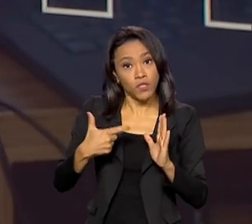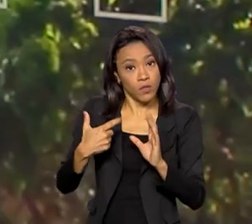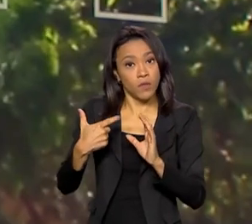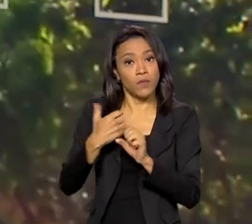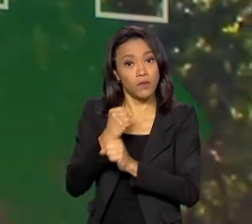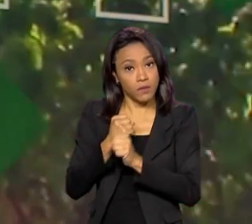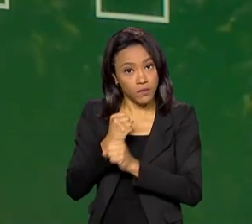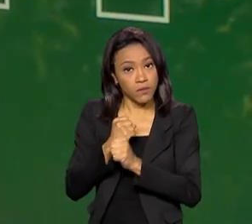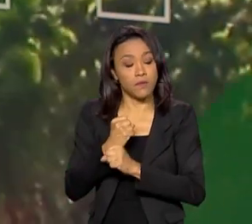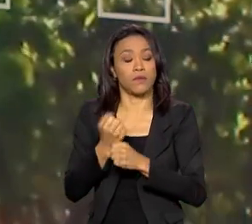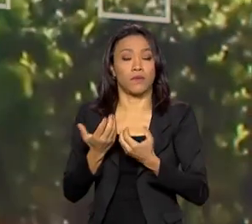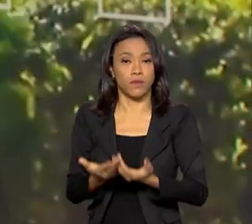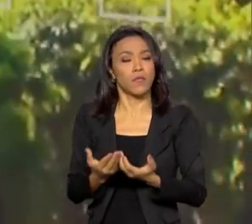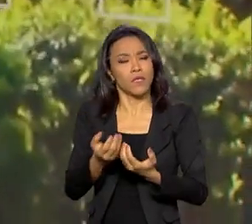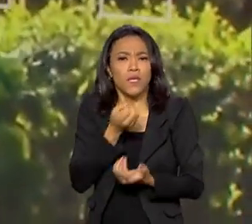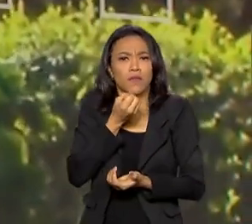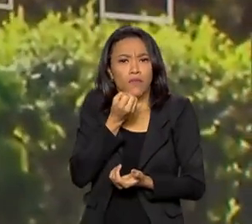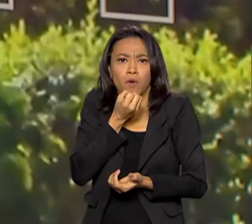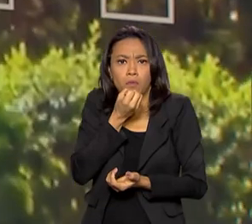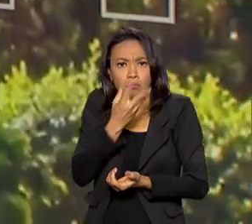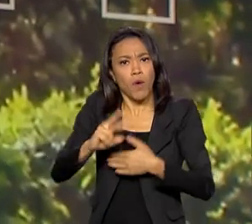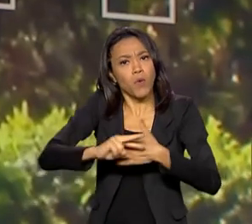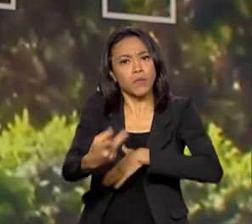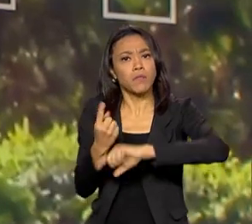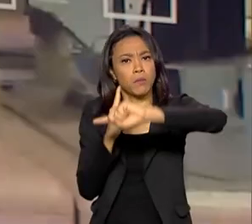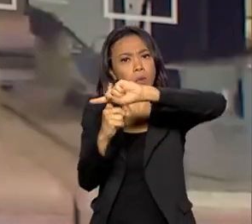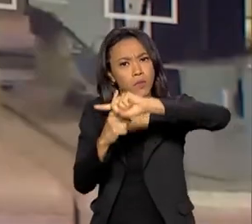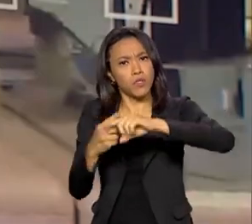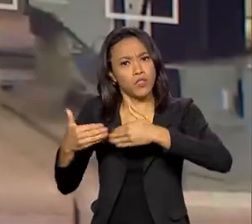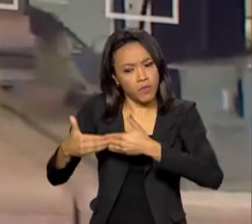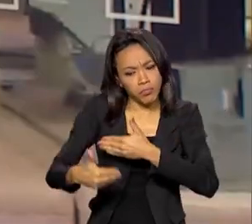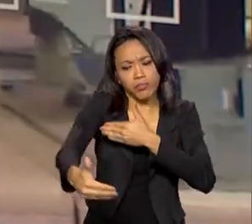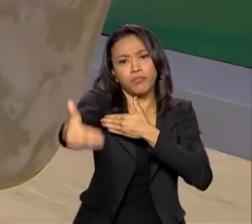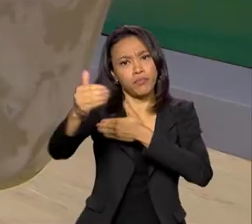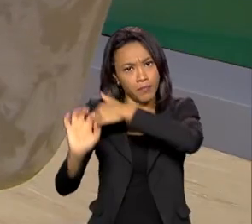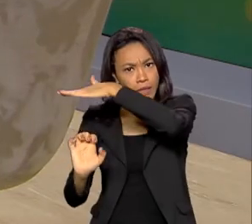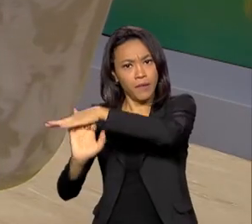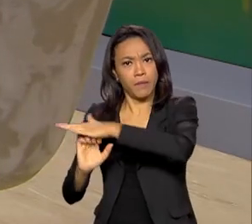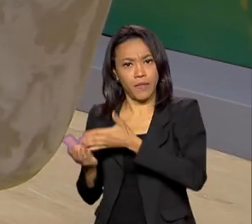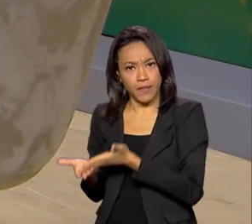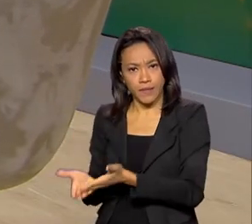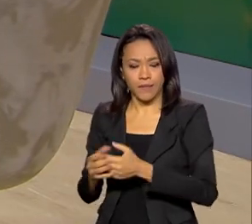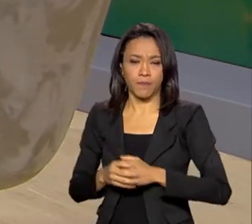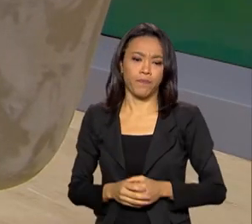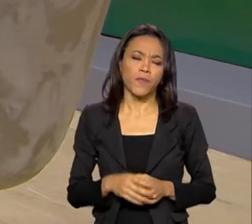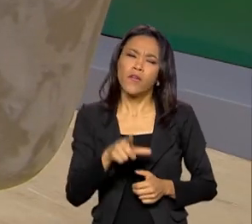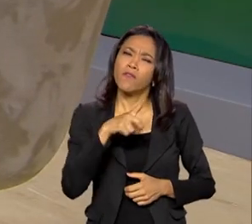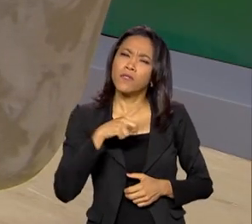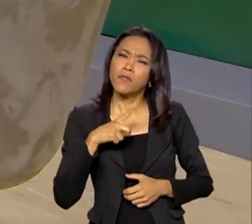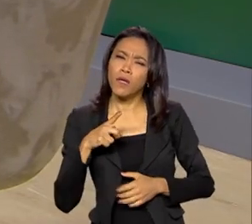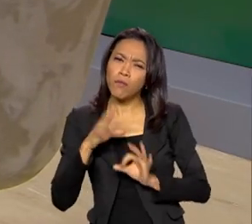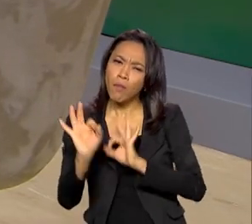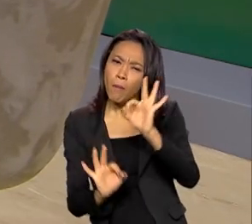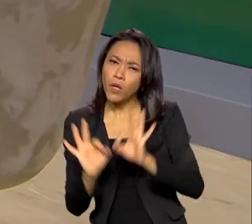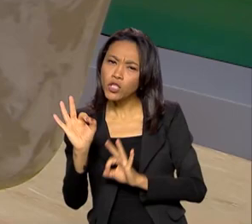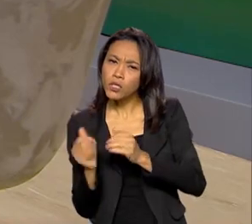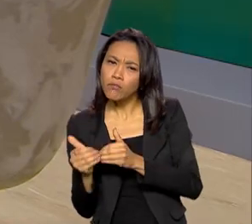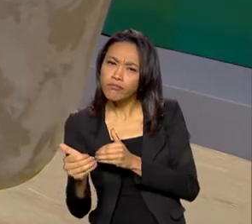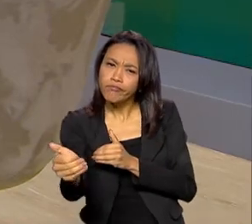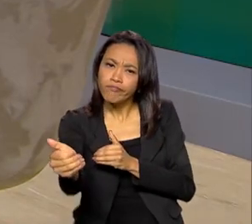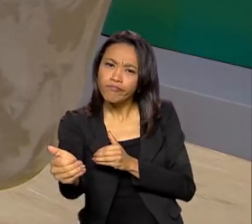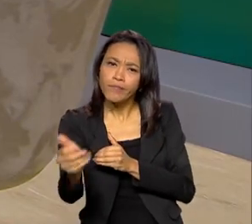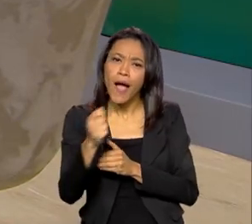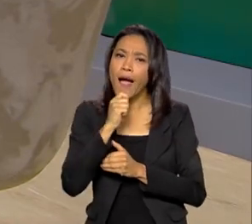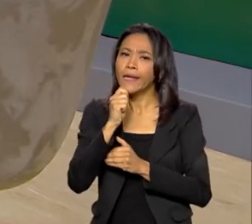um resultado também positivo daqui para diante em nossa empresa. Vocês têm uma projeção para esse ano, mais ou menos, presidente?